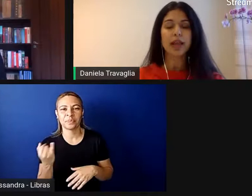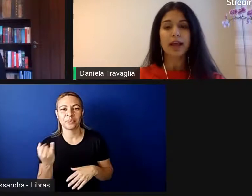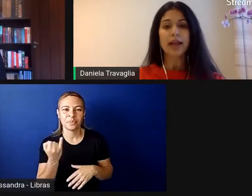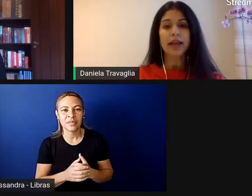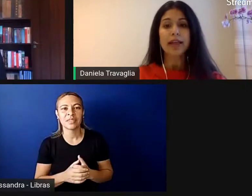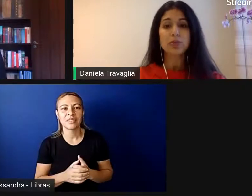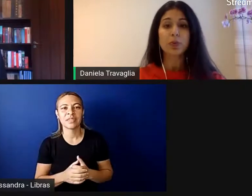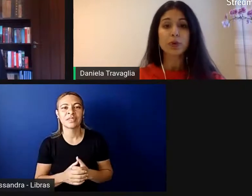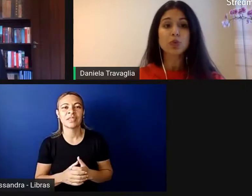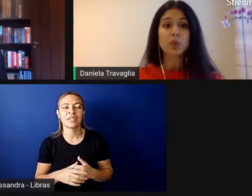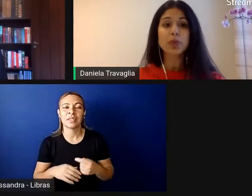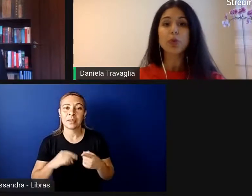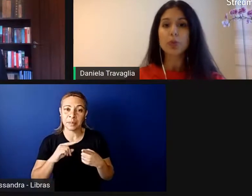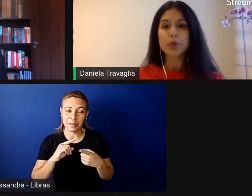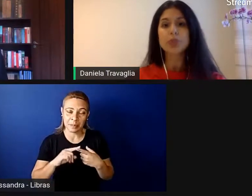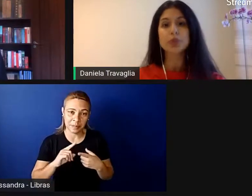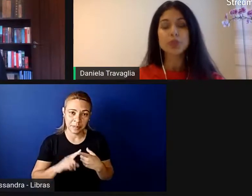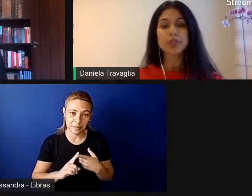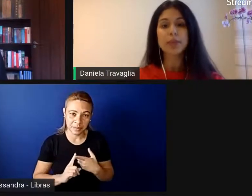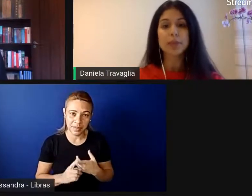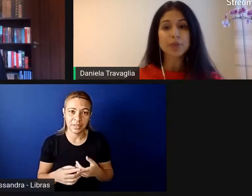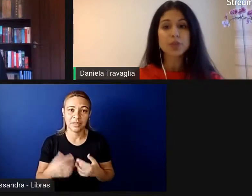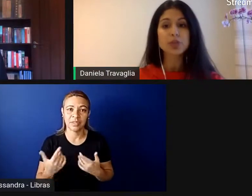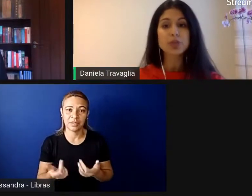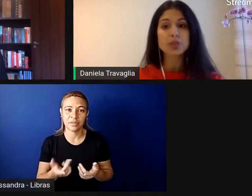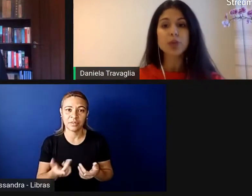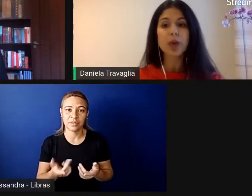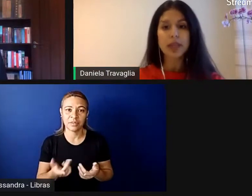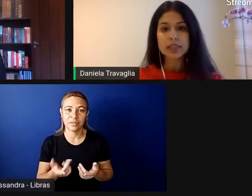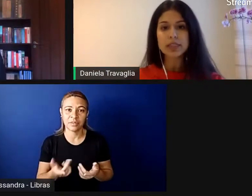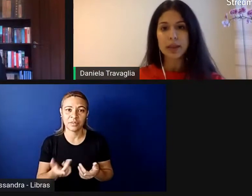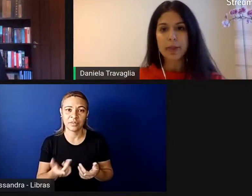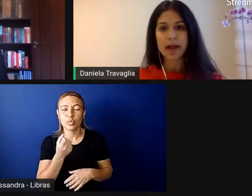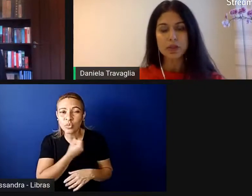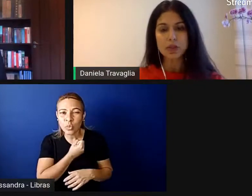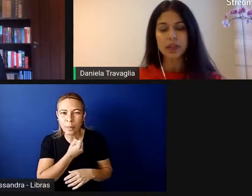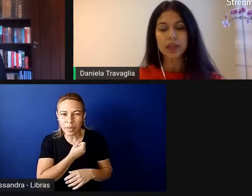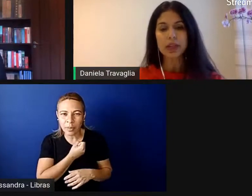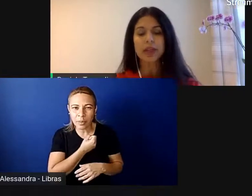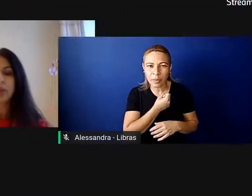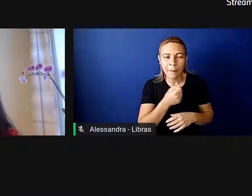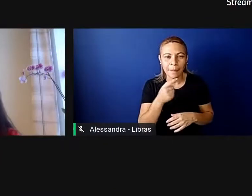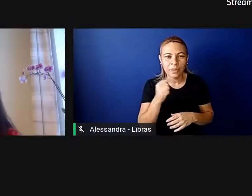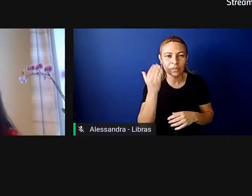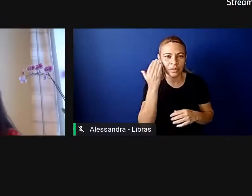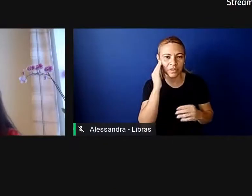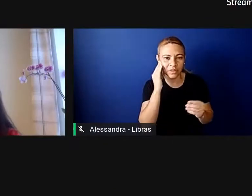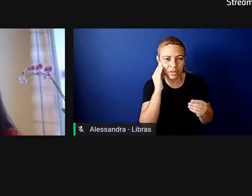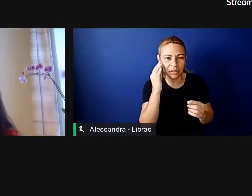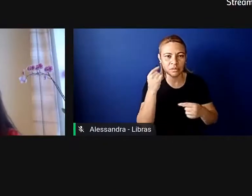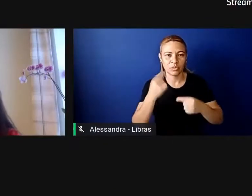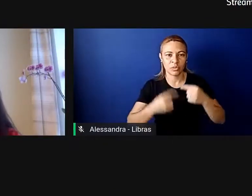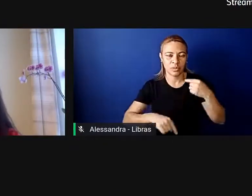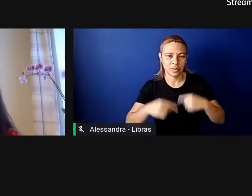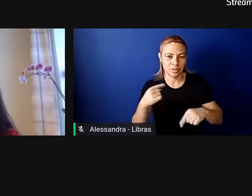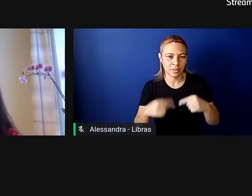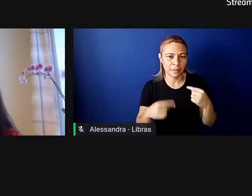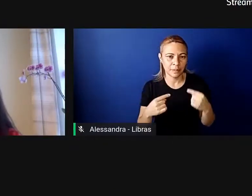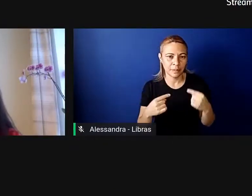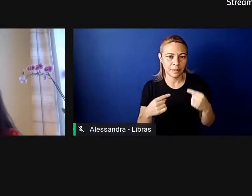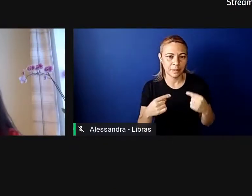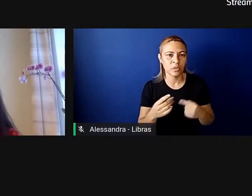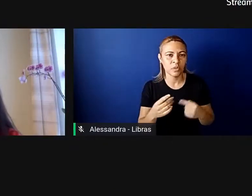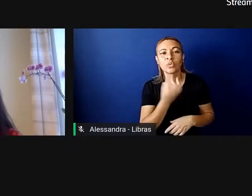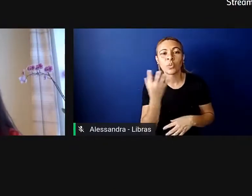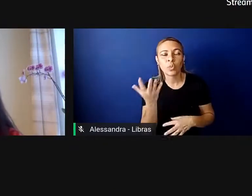gostaria de falar é um pouquinho sobre números, para a gente saber, para a gente se situar nesse debate, em quais outras medidas a gente pode